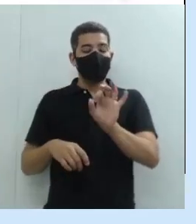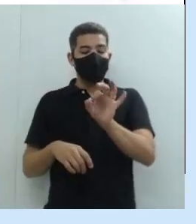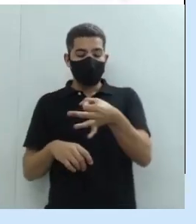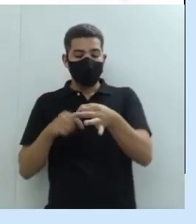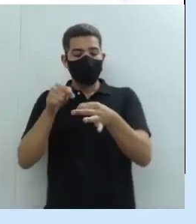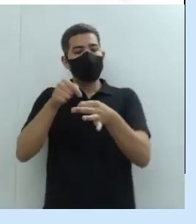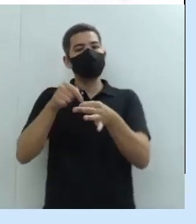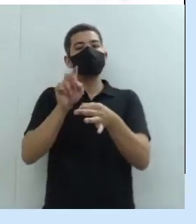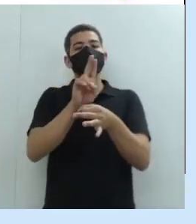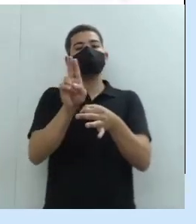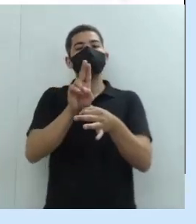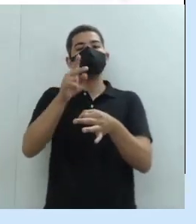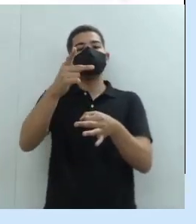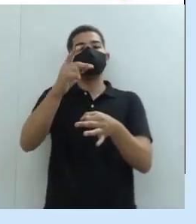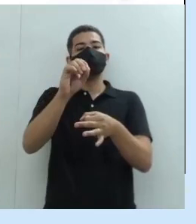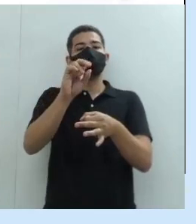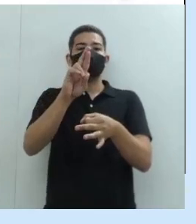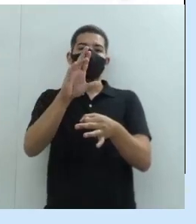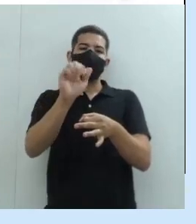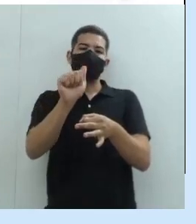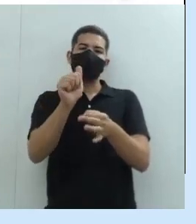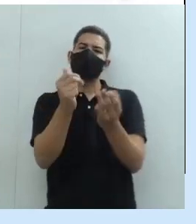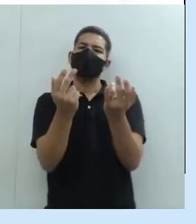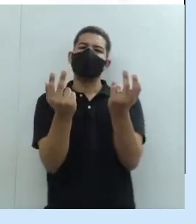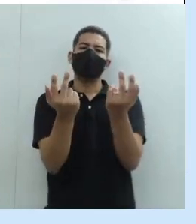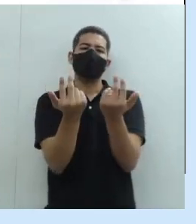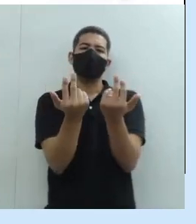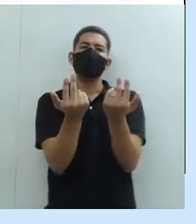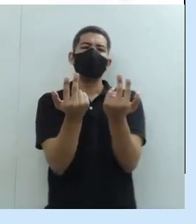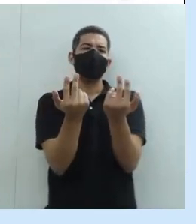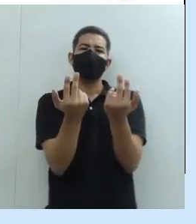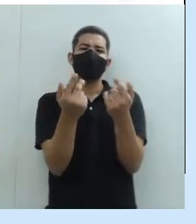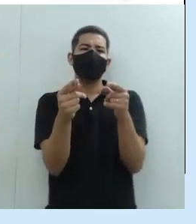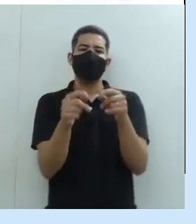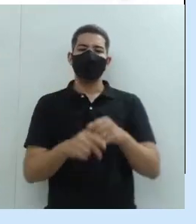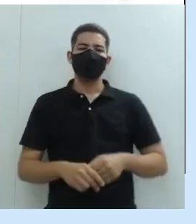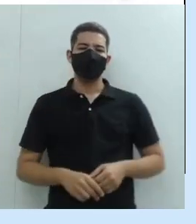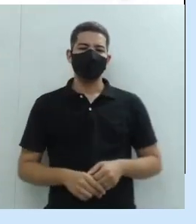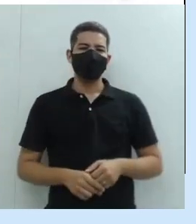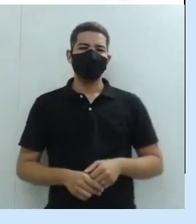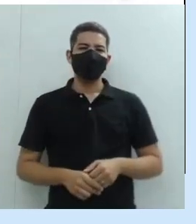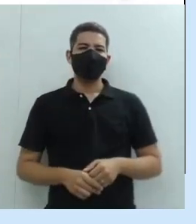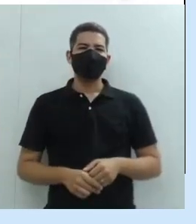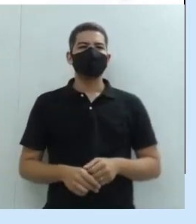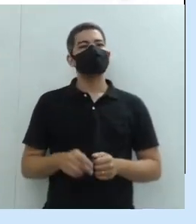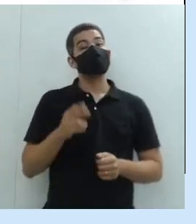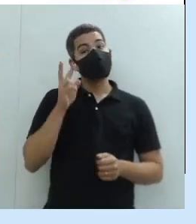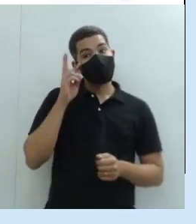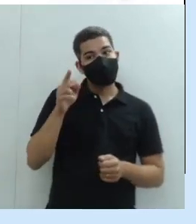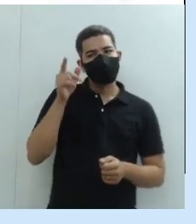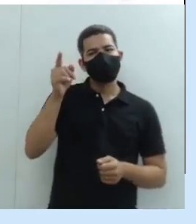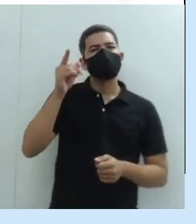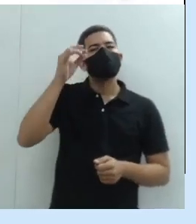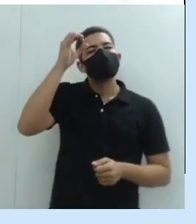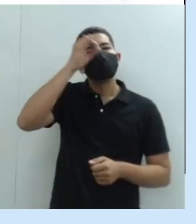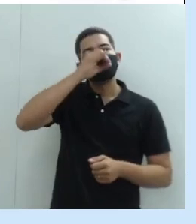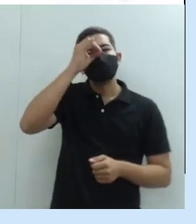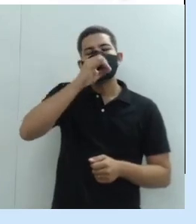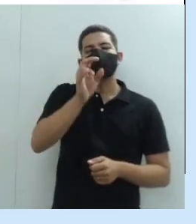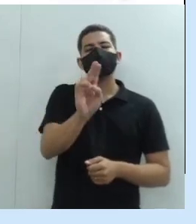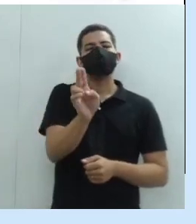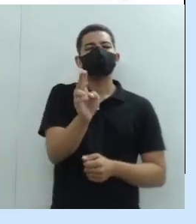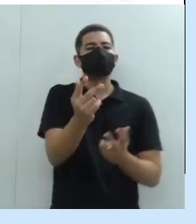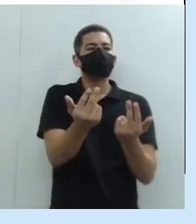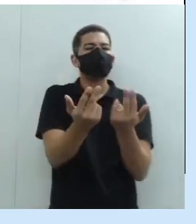que era esse objeto, o que era essa porca, essa ferramenta. E ele foi diretamente no que